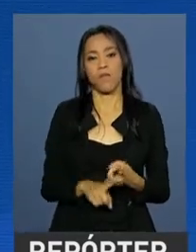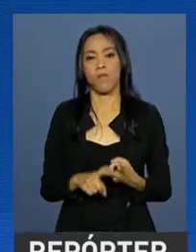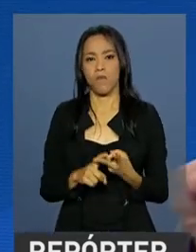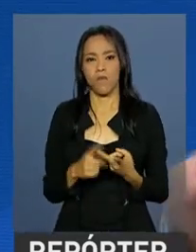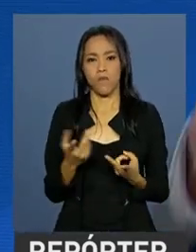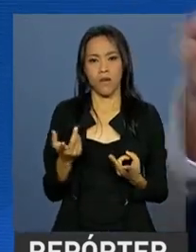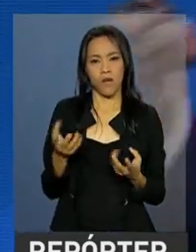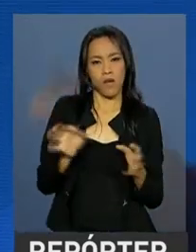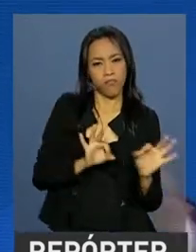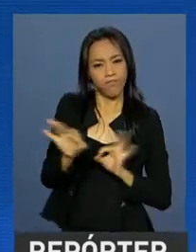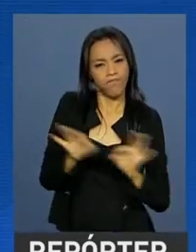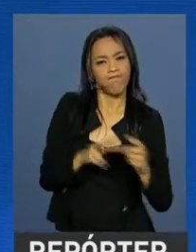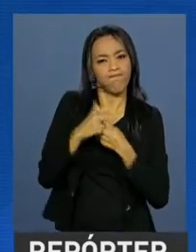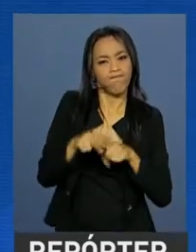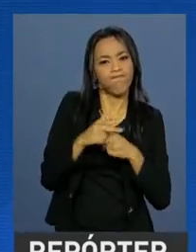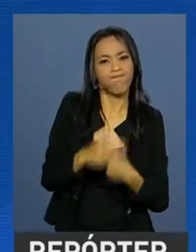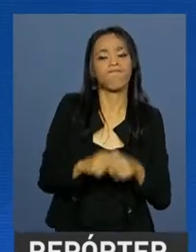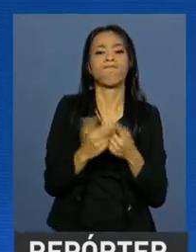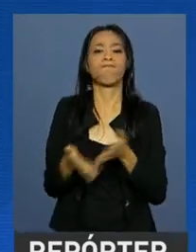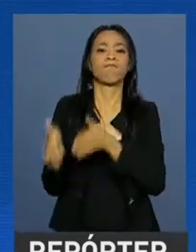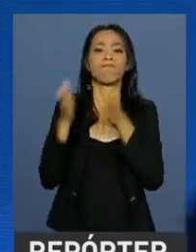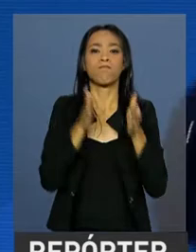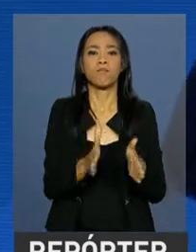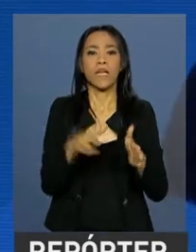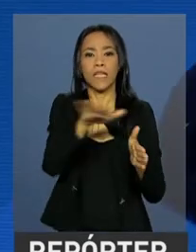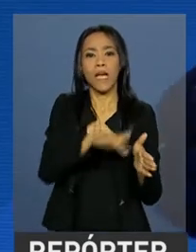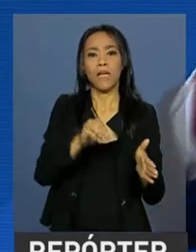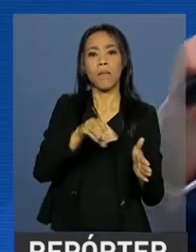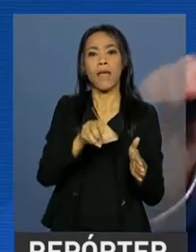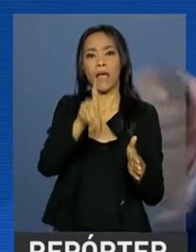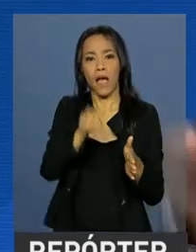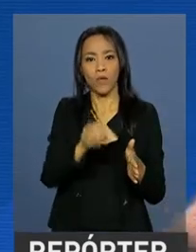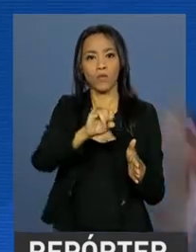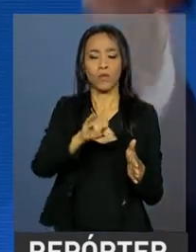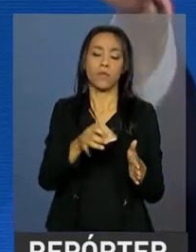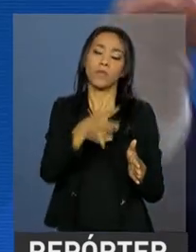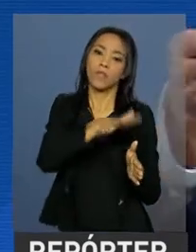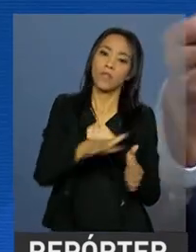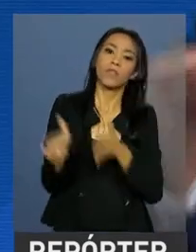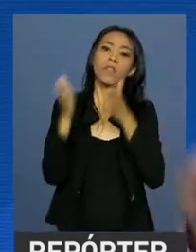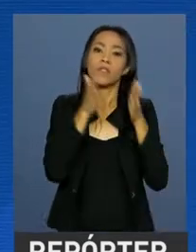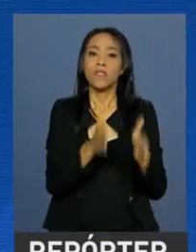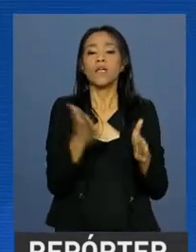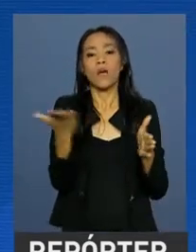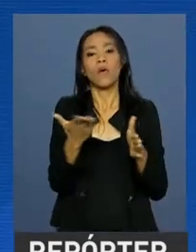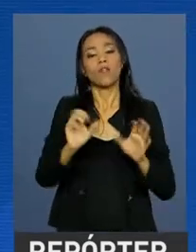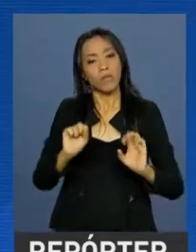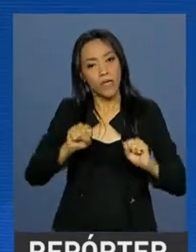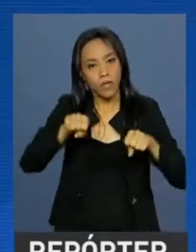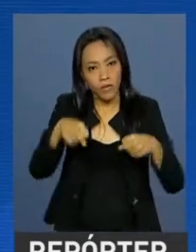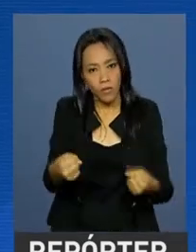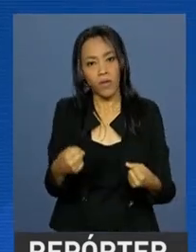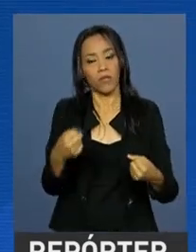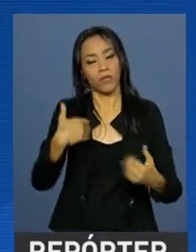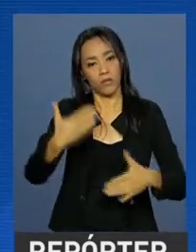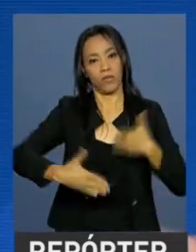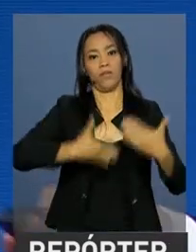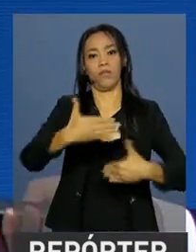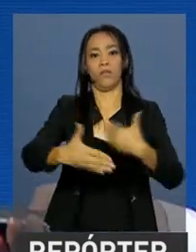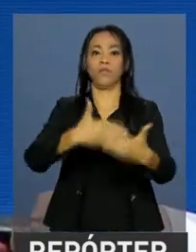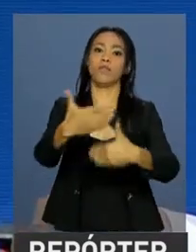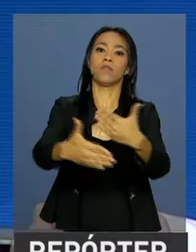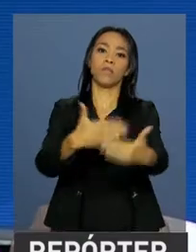do mercado de juros e das autoridades monetárias, o que nós vemos, então, é uma retomada do